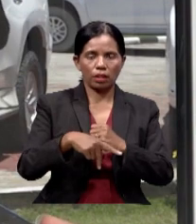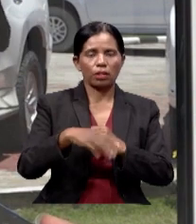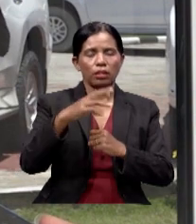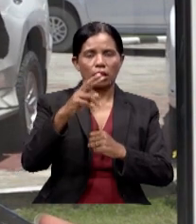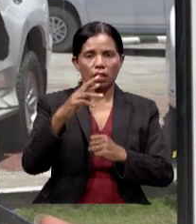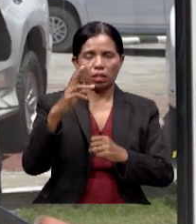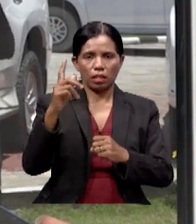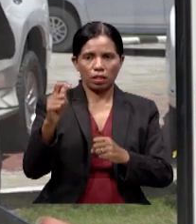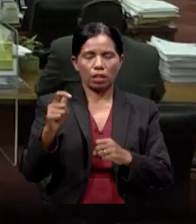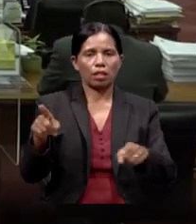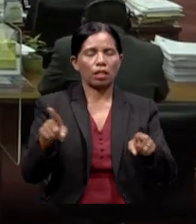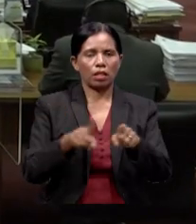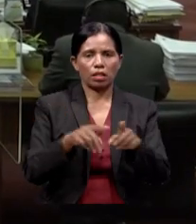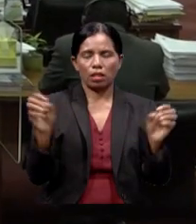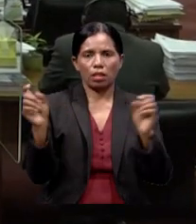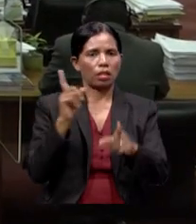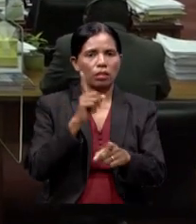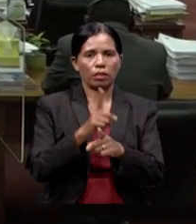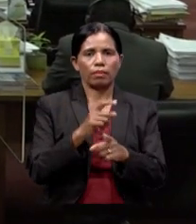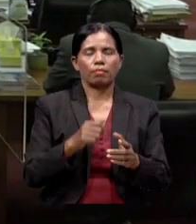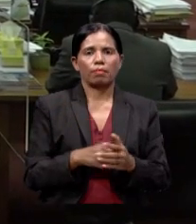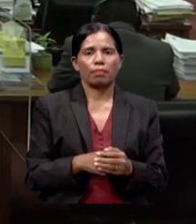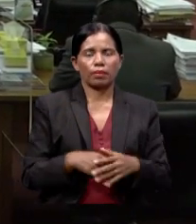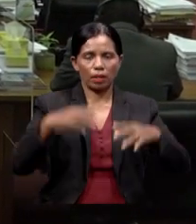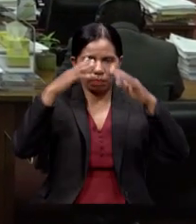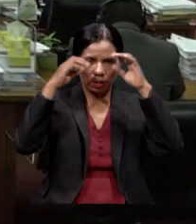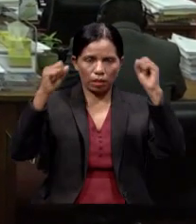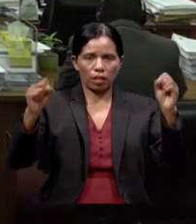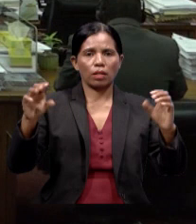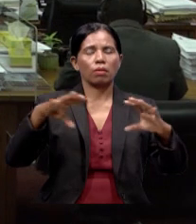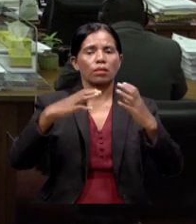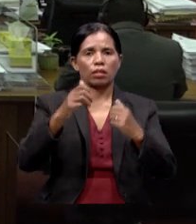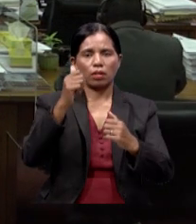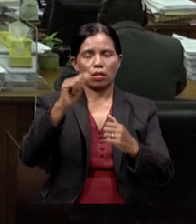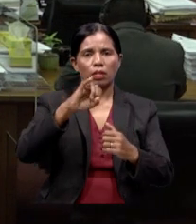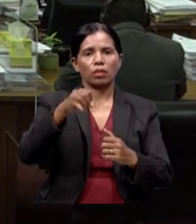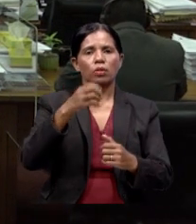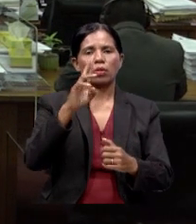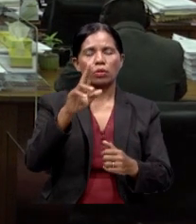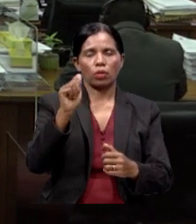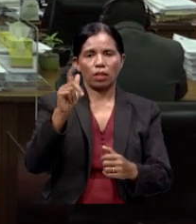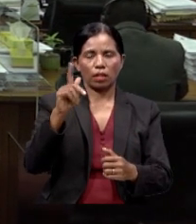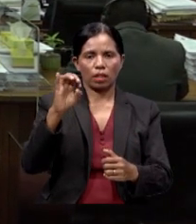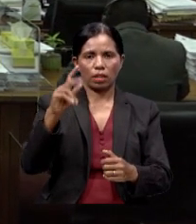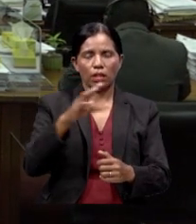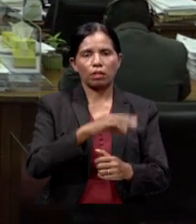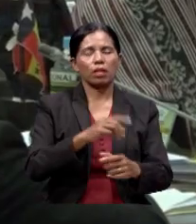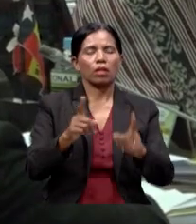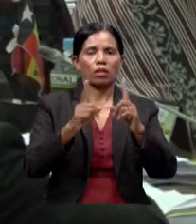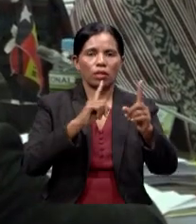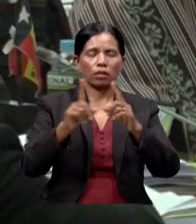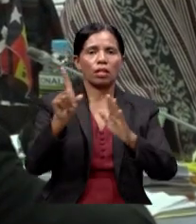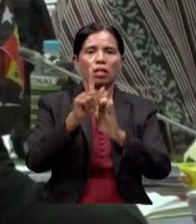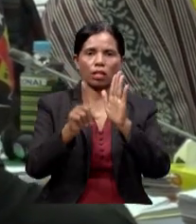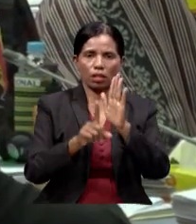anexão inválida. No Nemos, presidente da Comissão A, Joaquim dos Santos, considera confirmação da lei